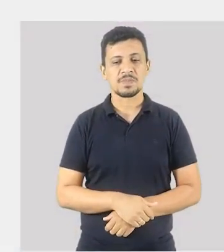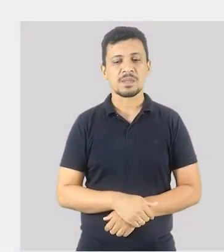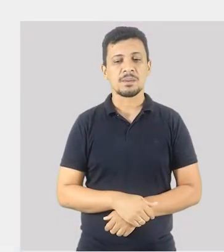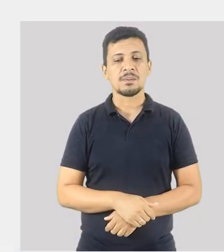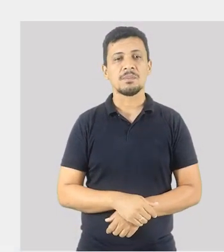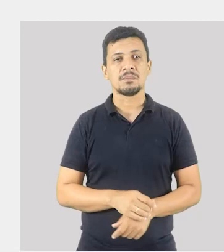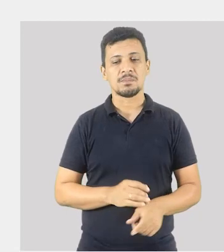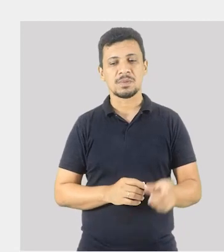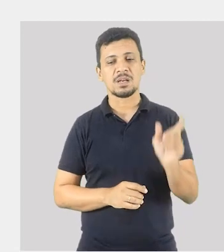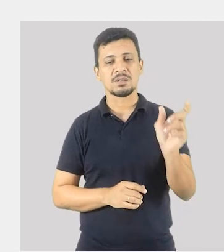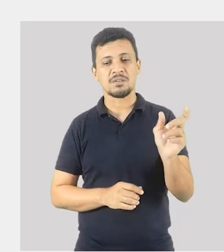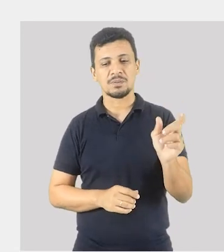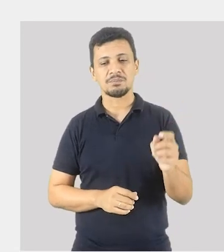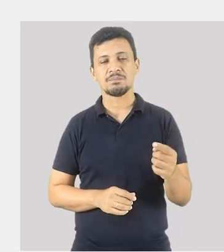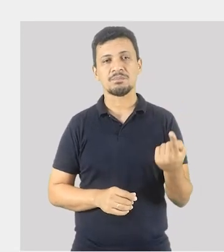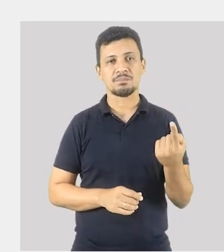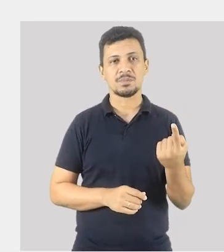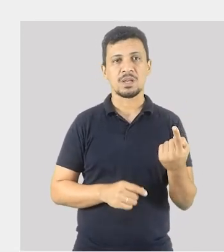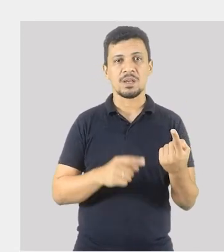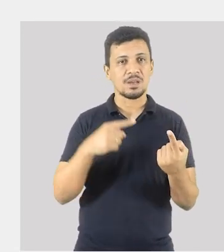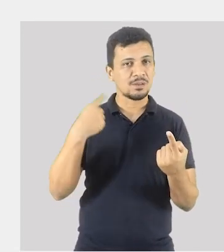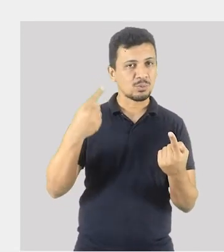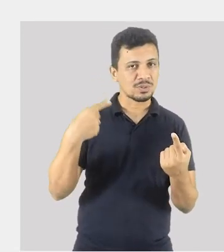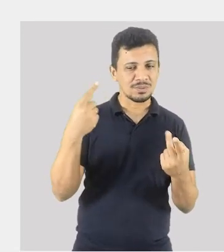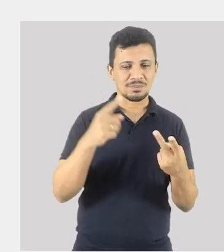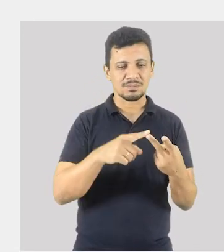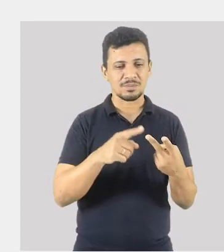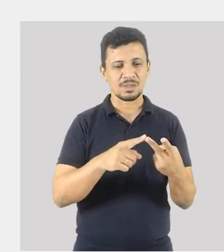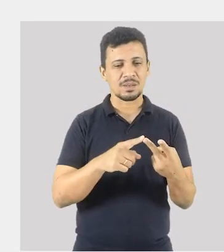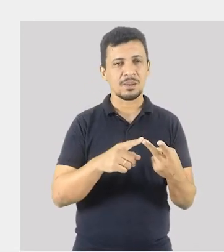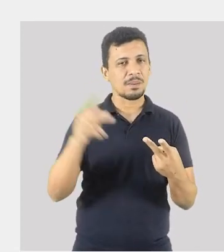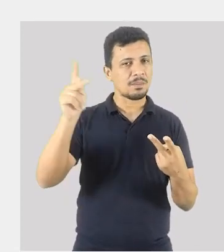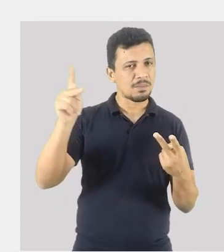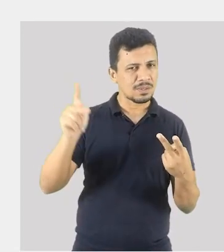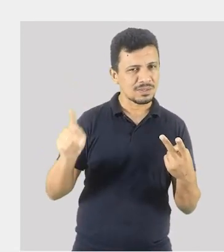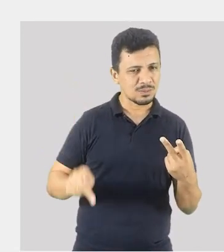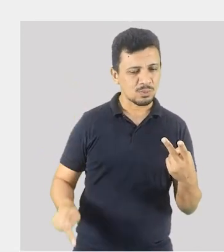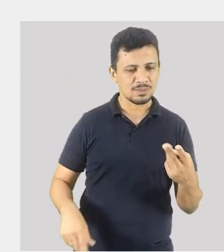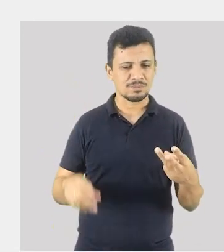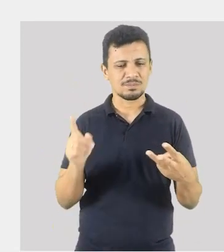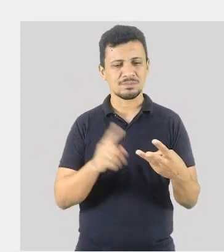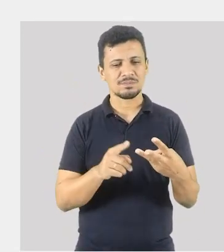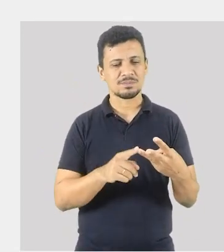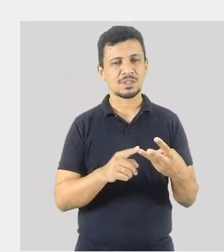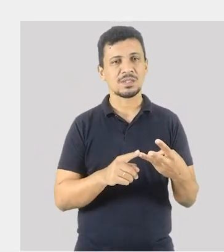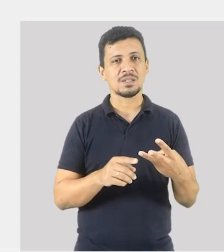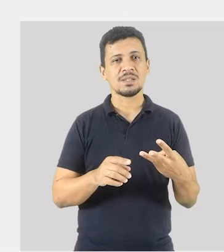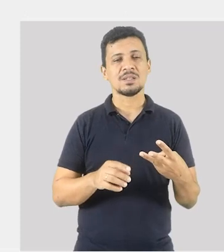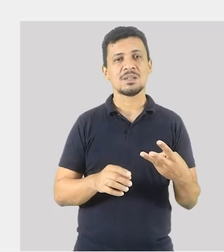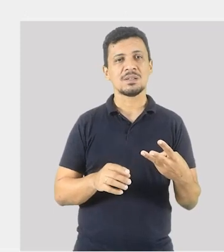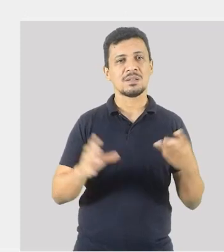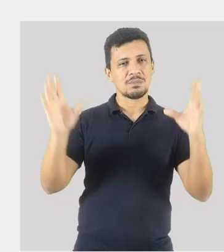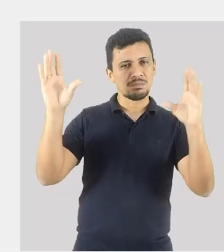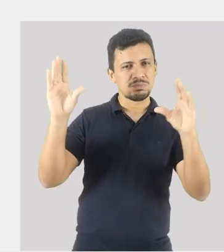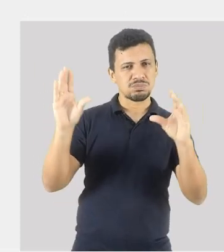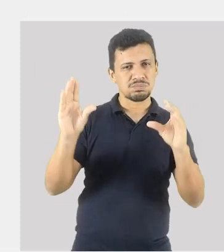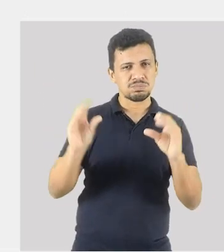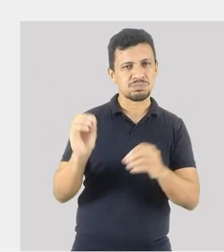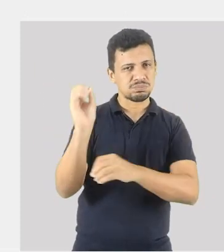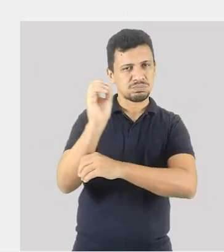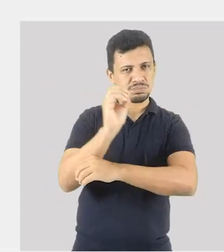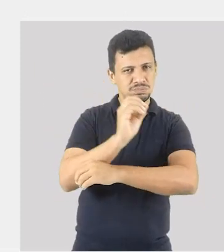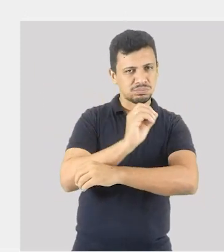palavras, item 1, enlouquecer, 2, apaziguar e 3, entardecer. Certo? As